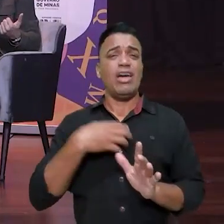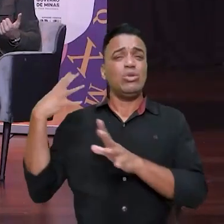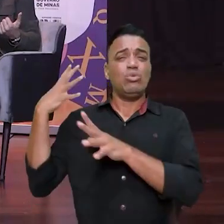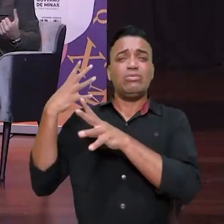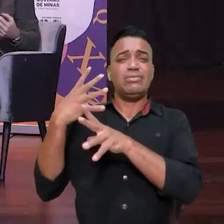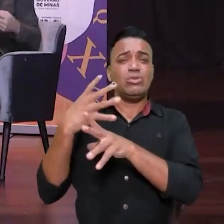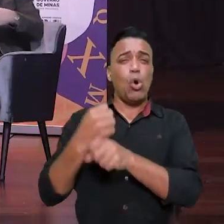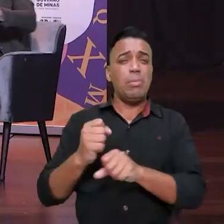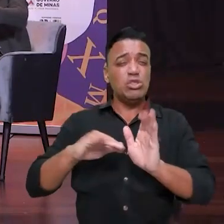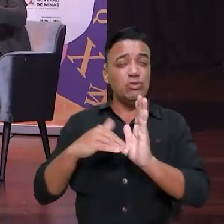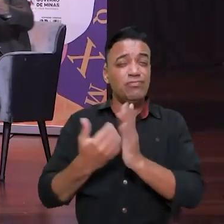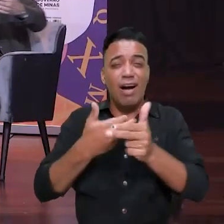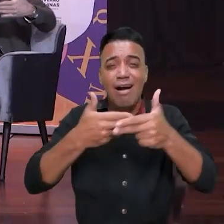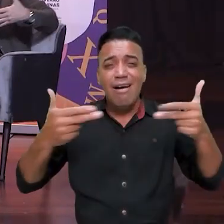não consegue